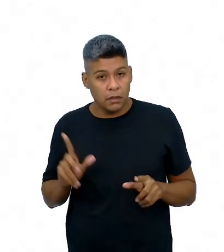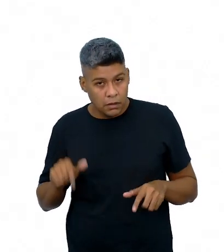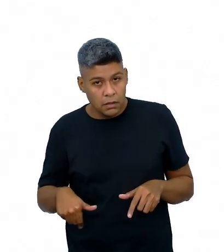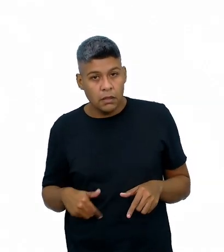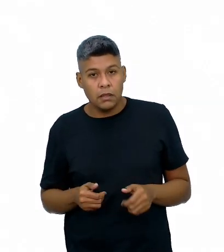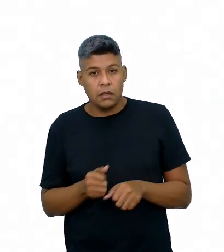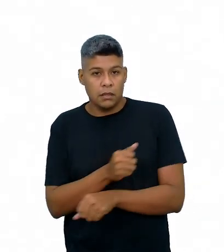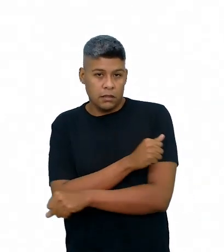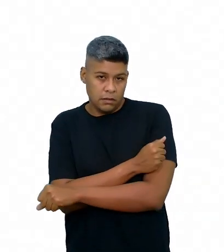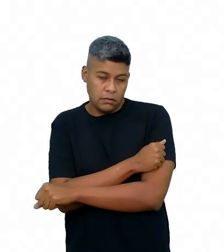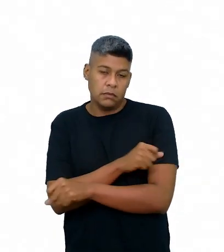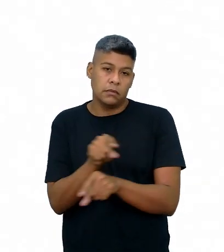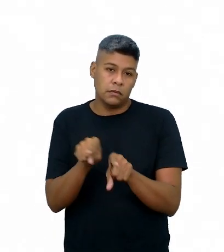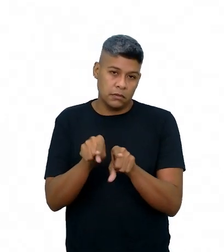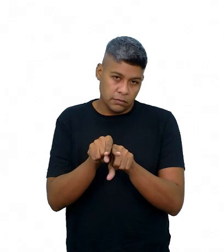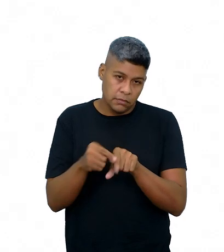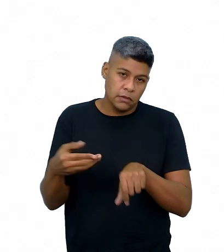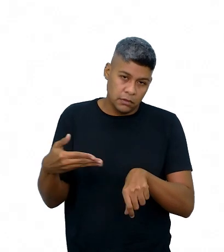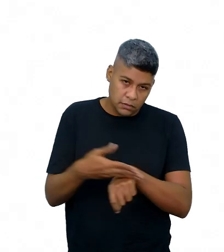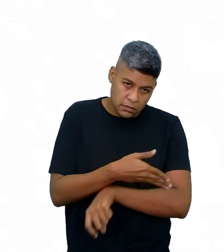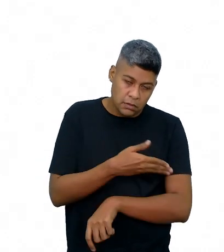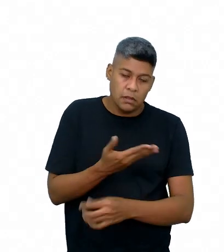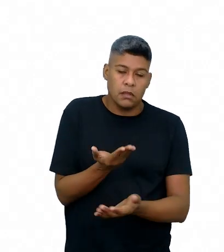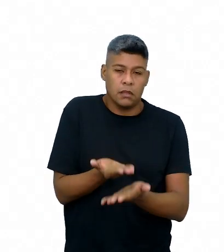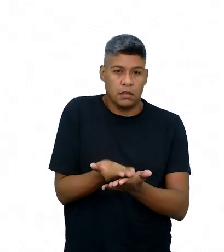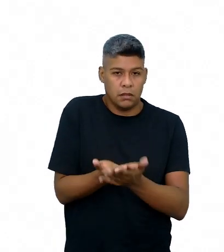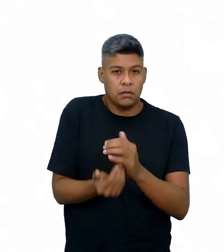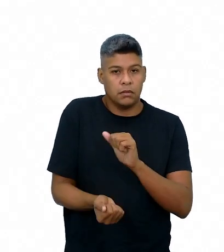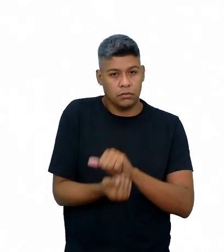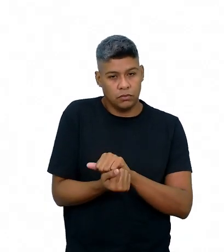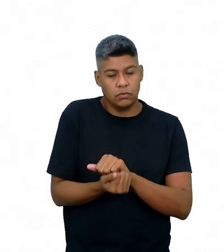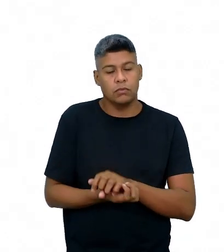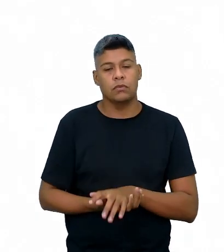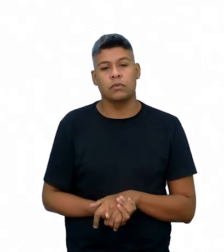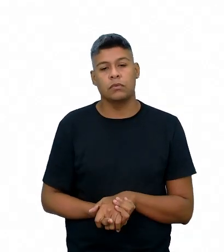vai seguir quando você entrar nesta aula com ele.